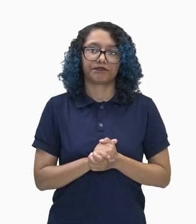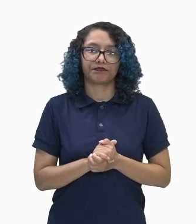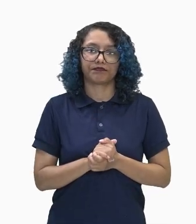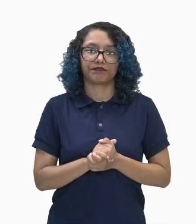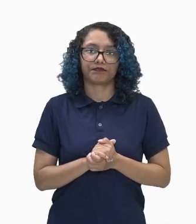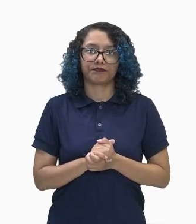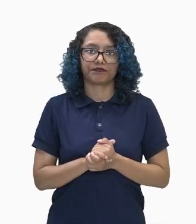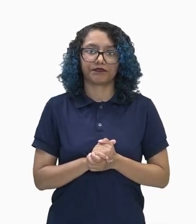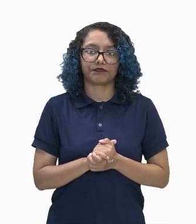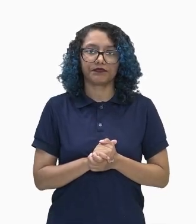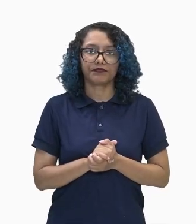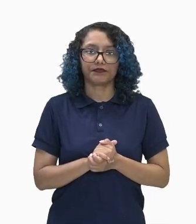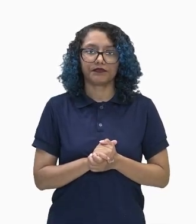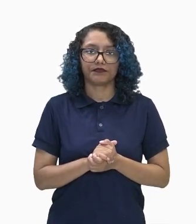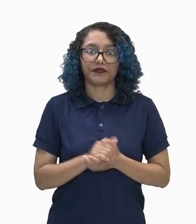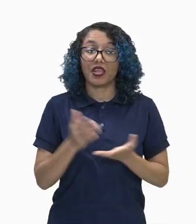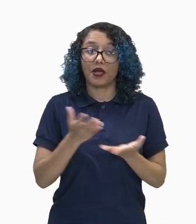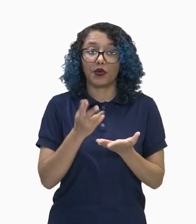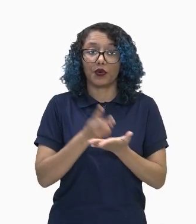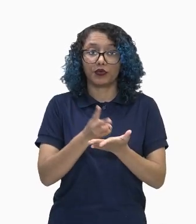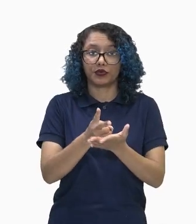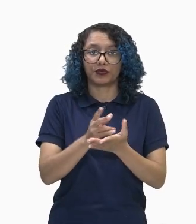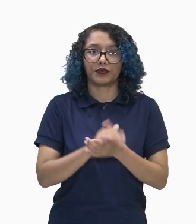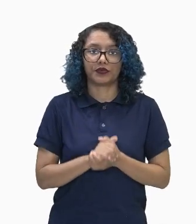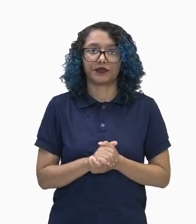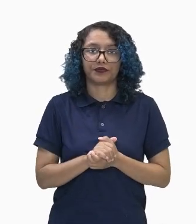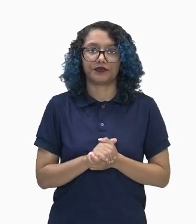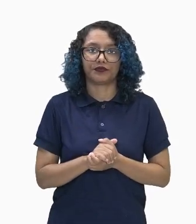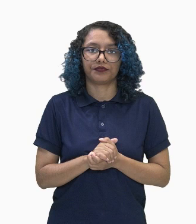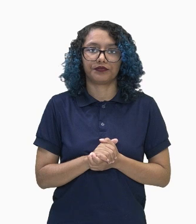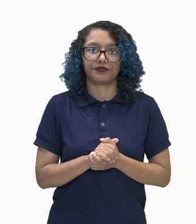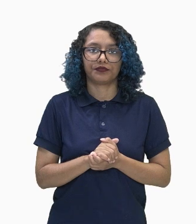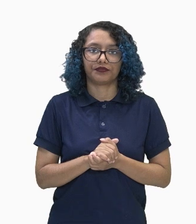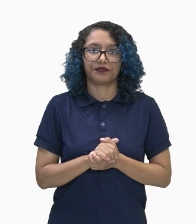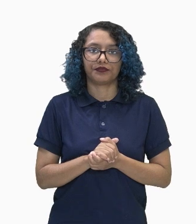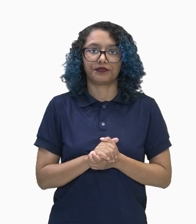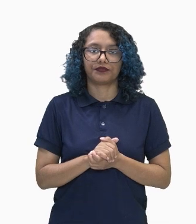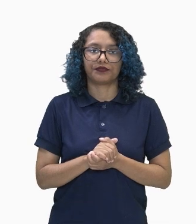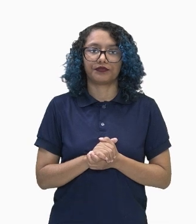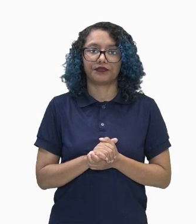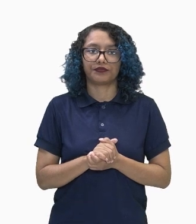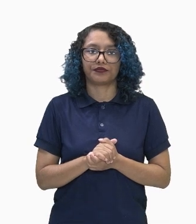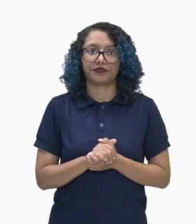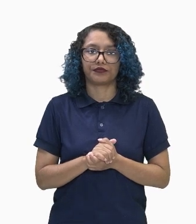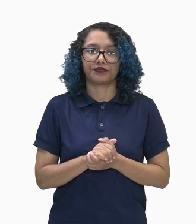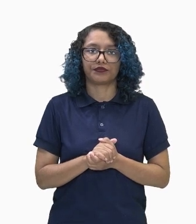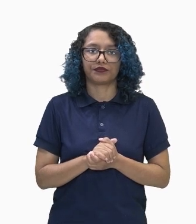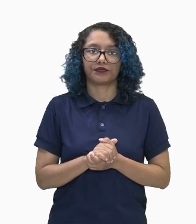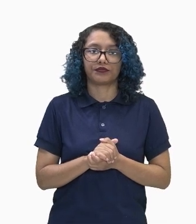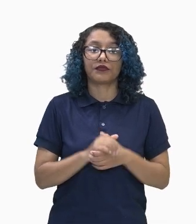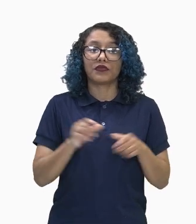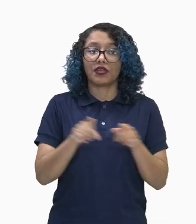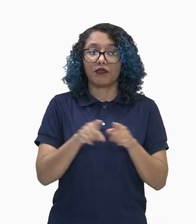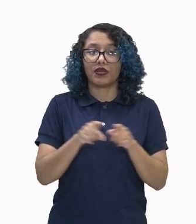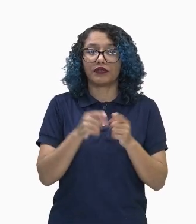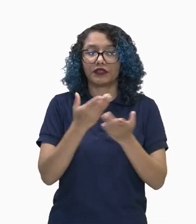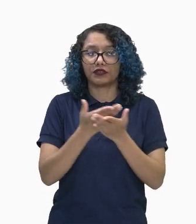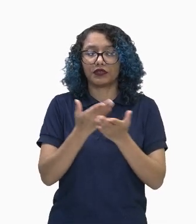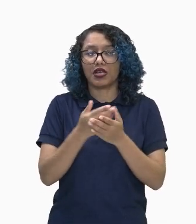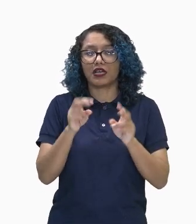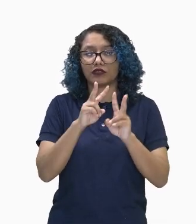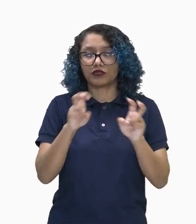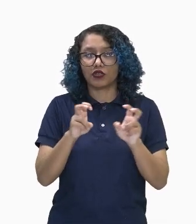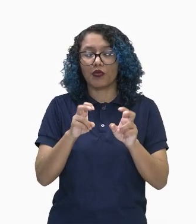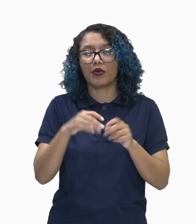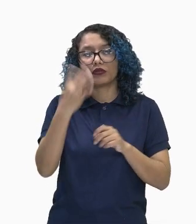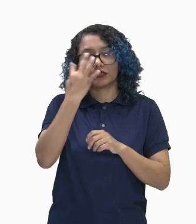agora continuar a nossa reflexão sobre a questão dos teóricos da sociologia